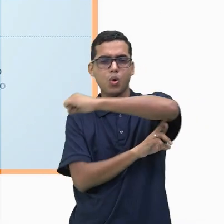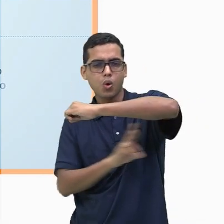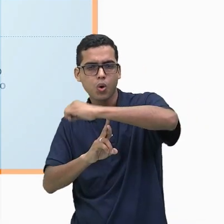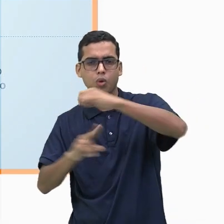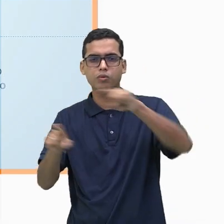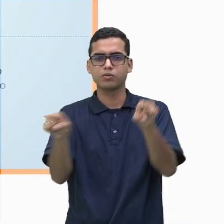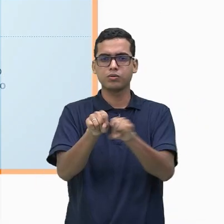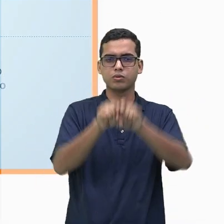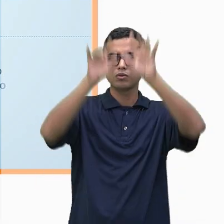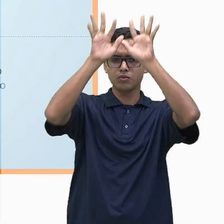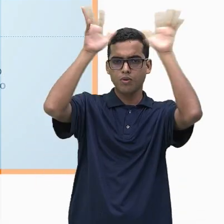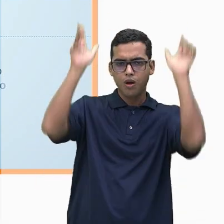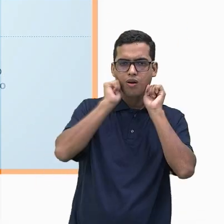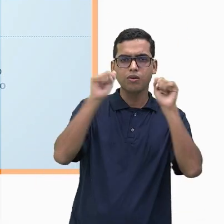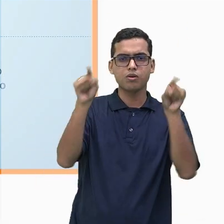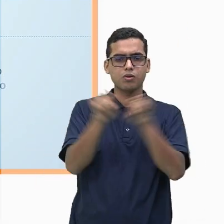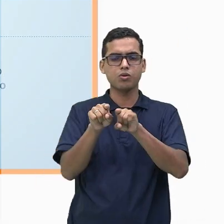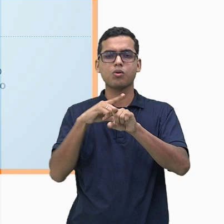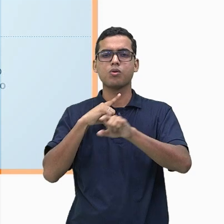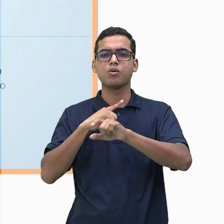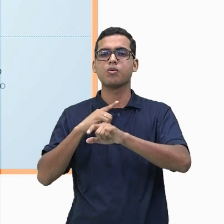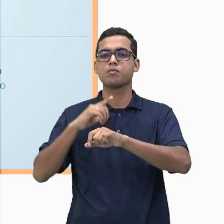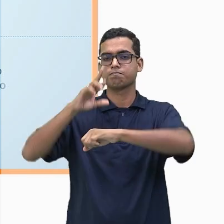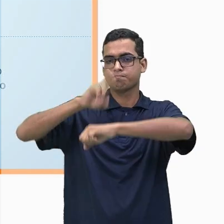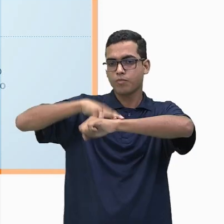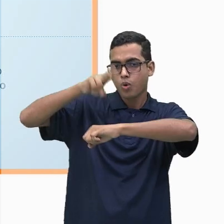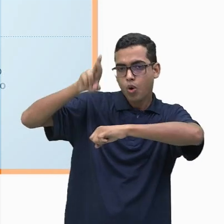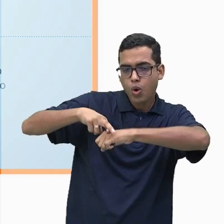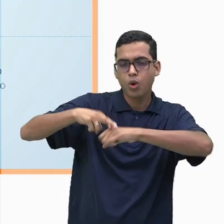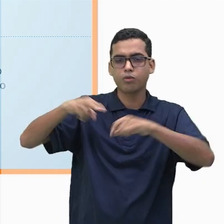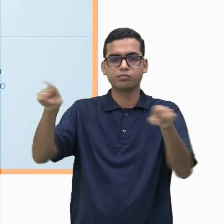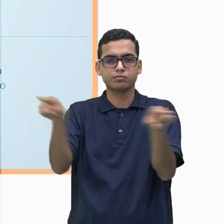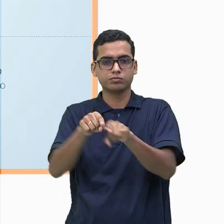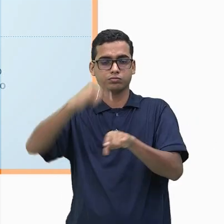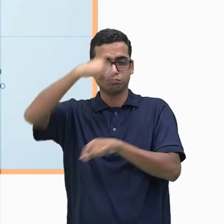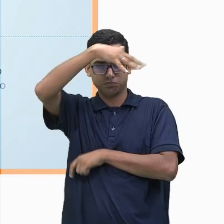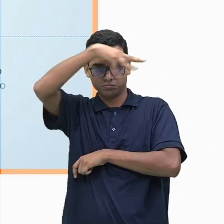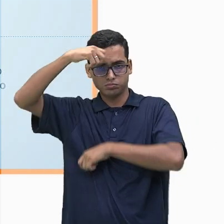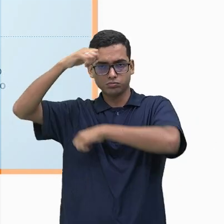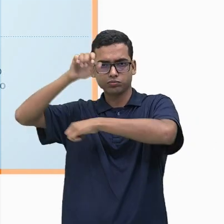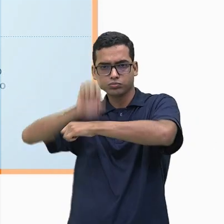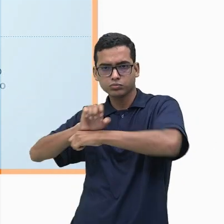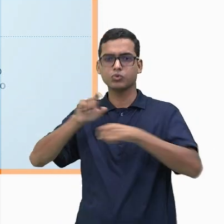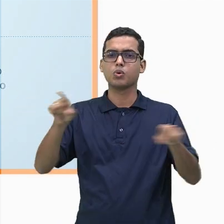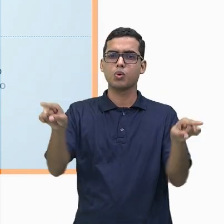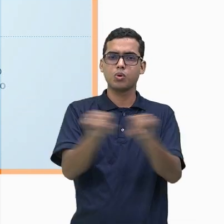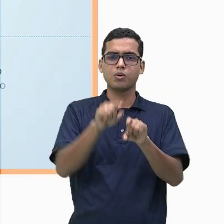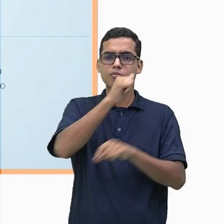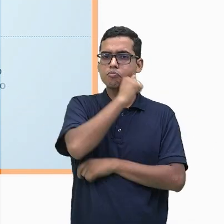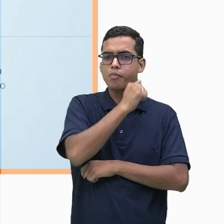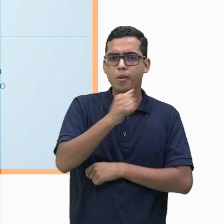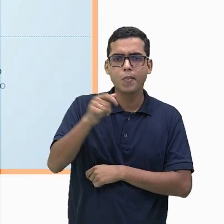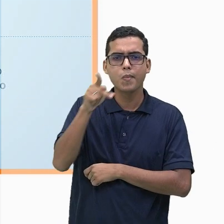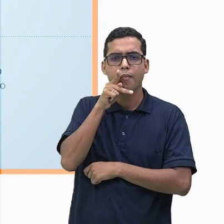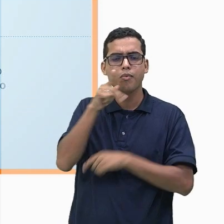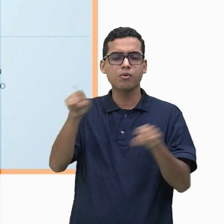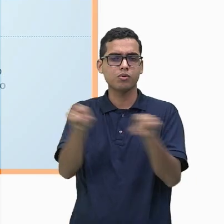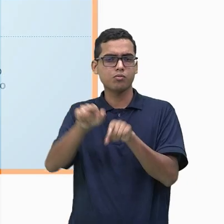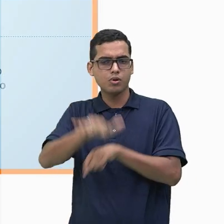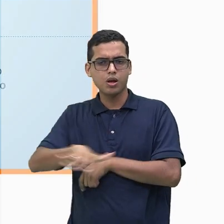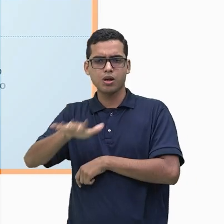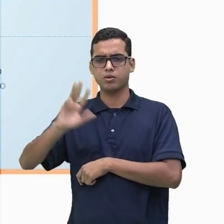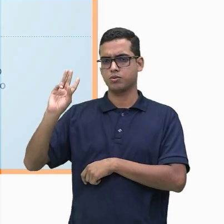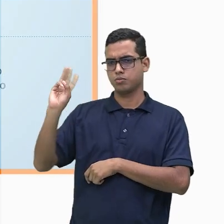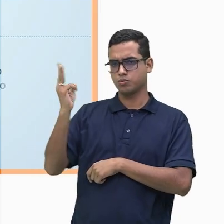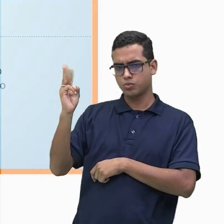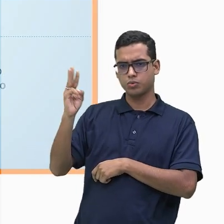Roraima, uma parte do Maranhão. Também temos aí a parte que acaba formando a região norte, tendo muito esse marco com a Amazônia,